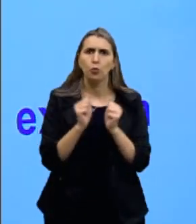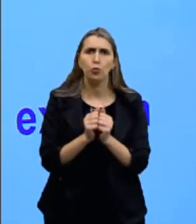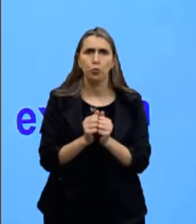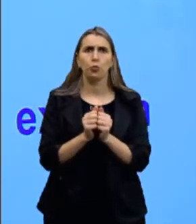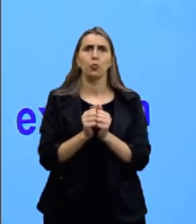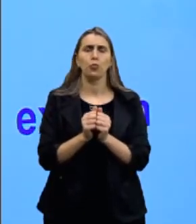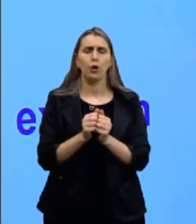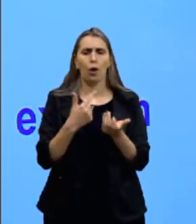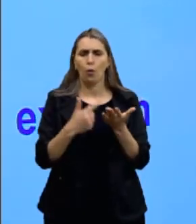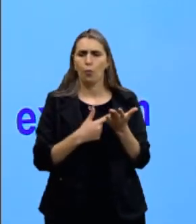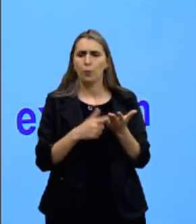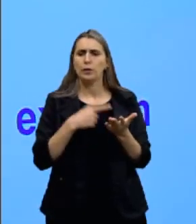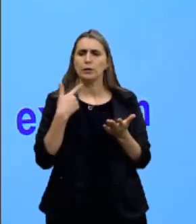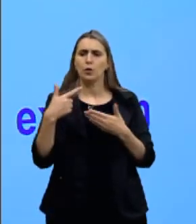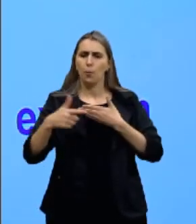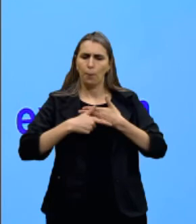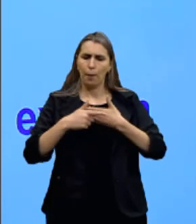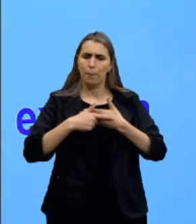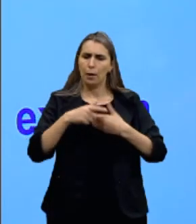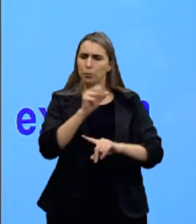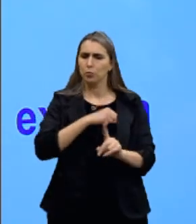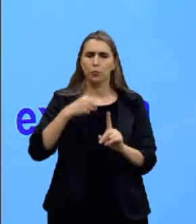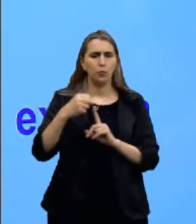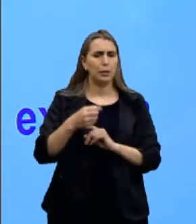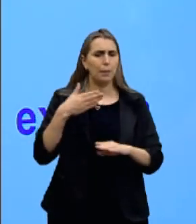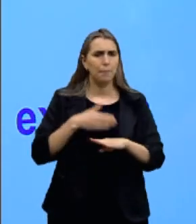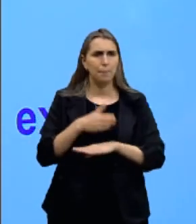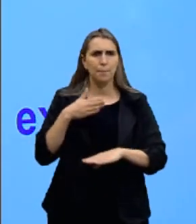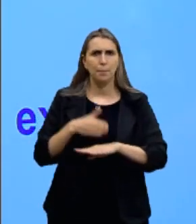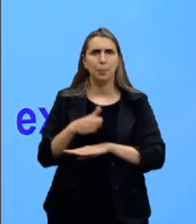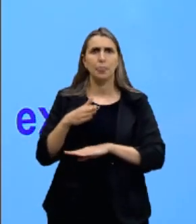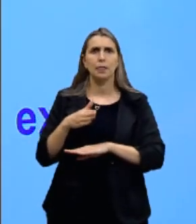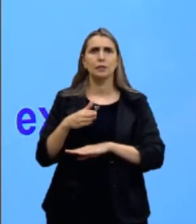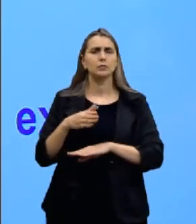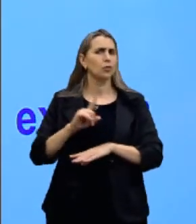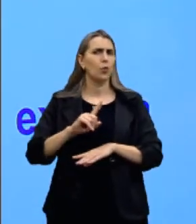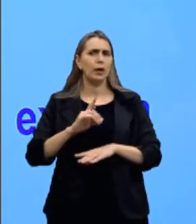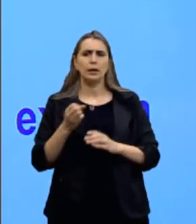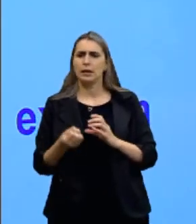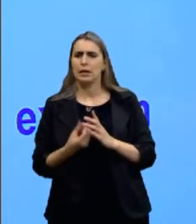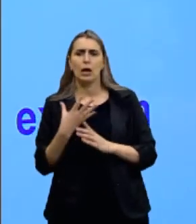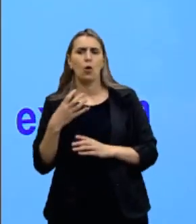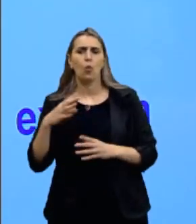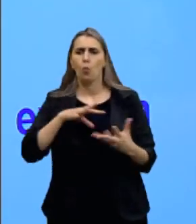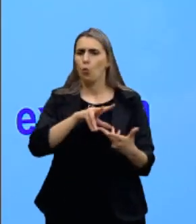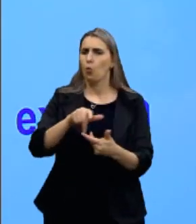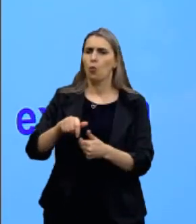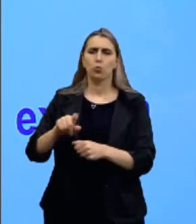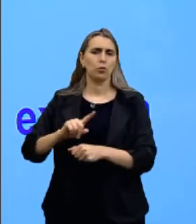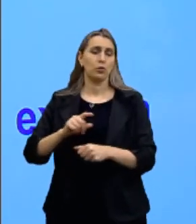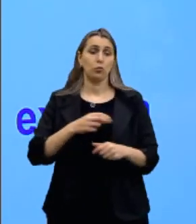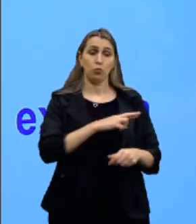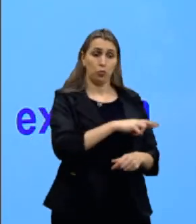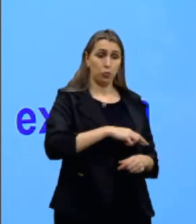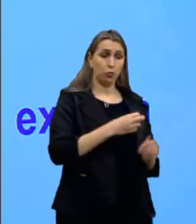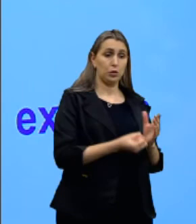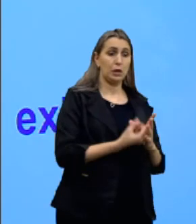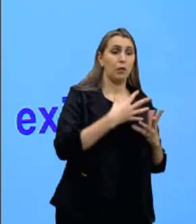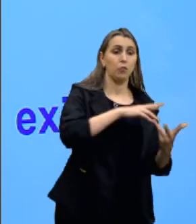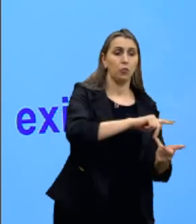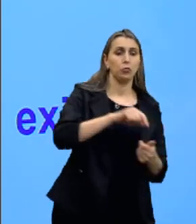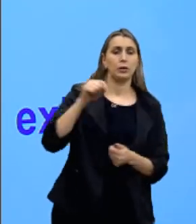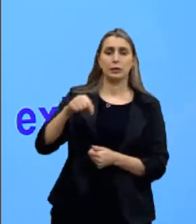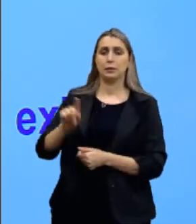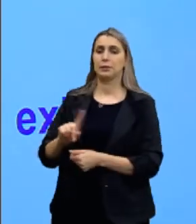a obra ela tem que ter uma função na sociedade lá tem que participar não é criar o mundo mais o romantismo a gente criava o